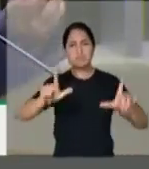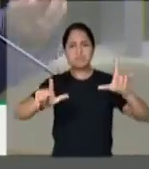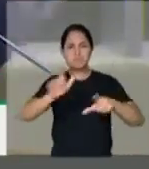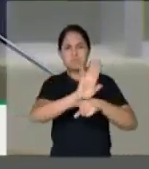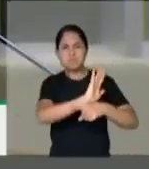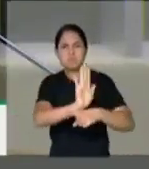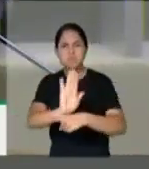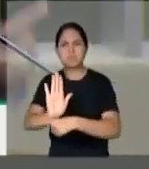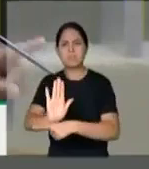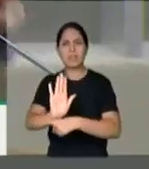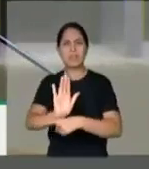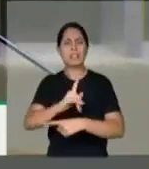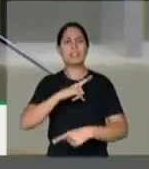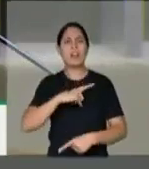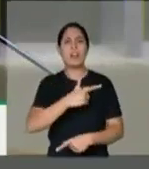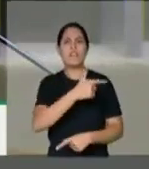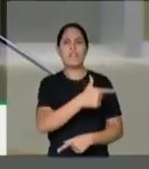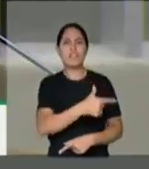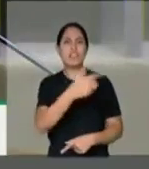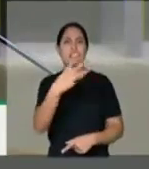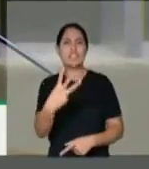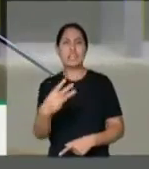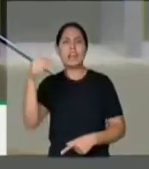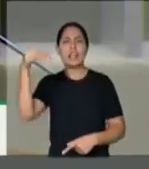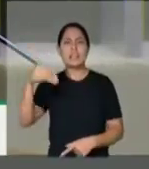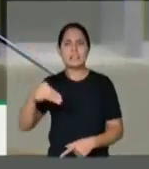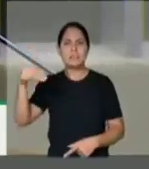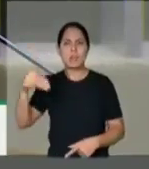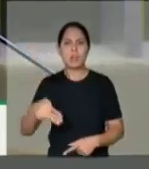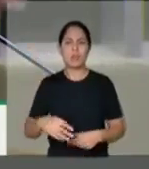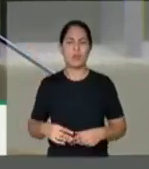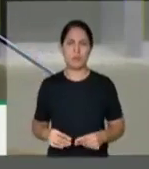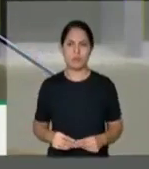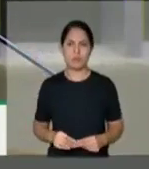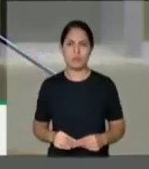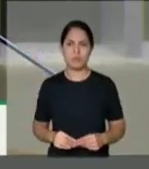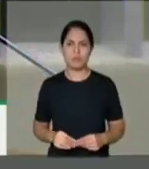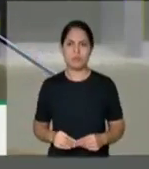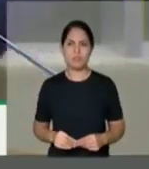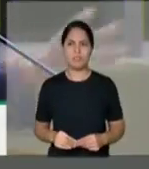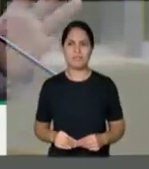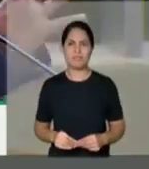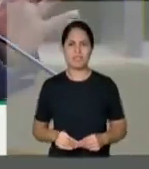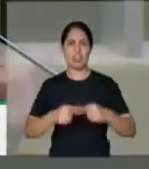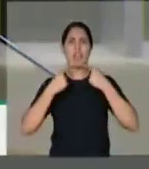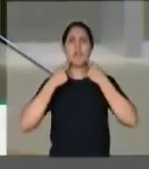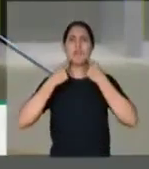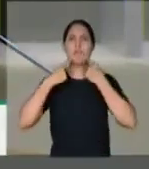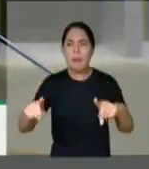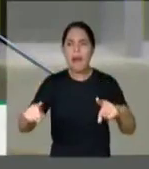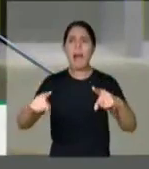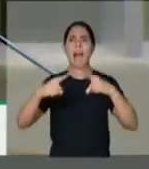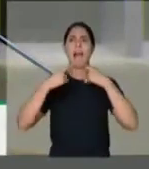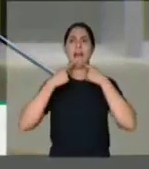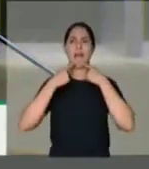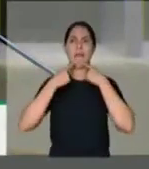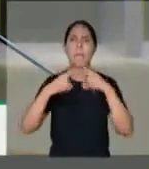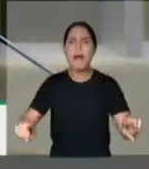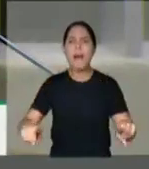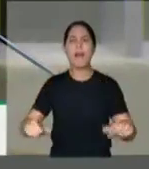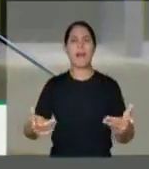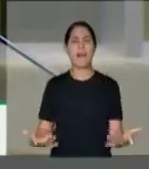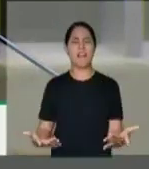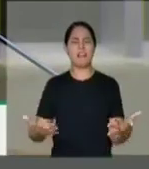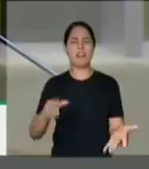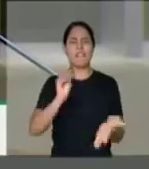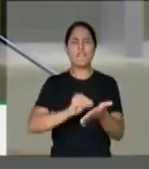por inteiro. São 23 minutos de um completo ataque às instituições e